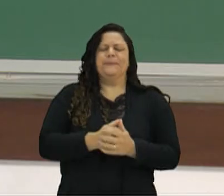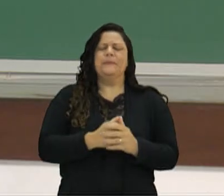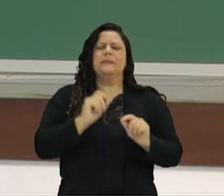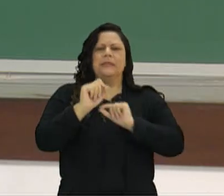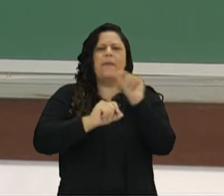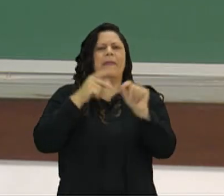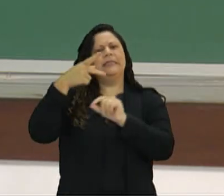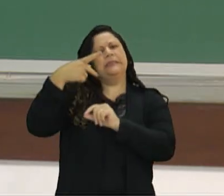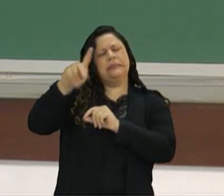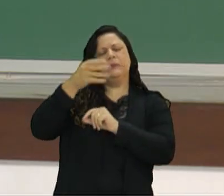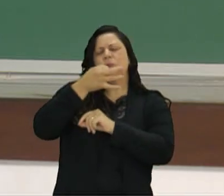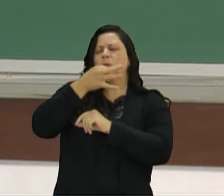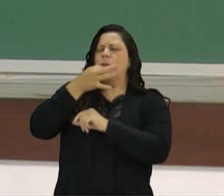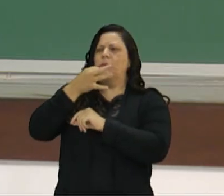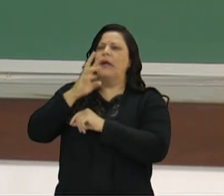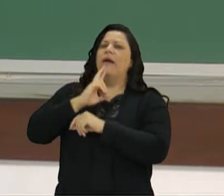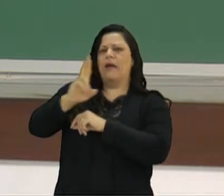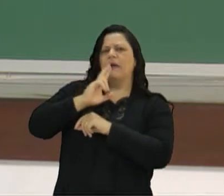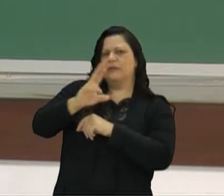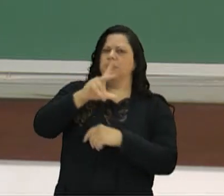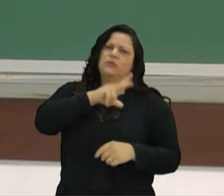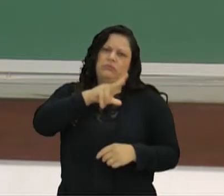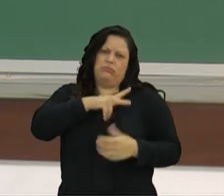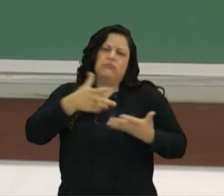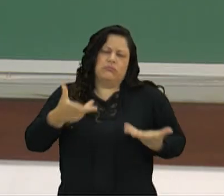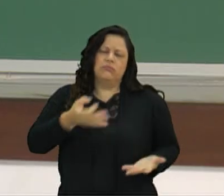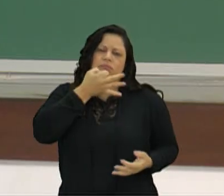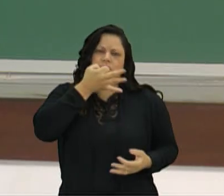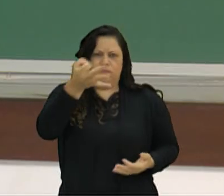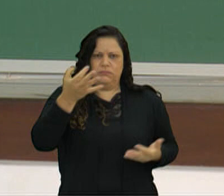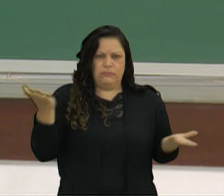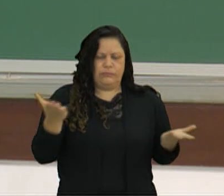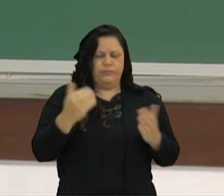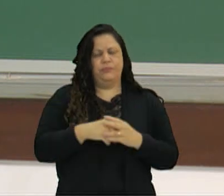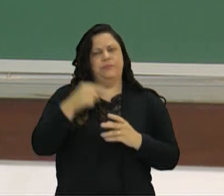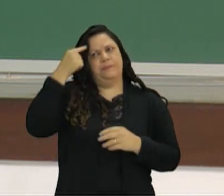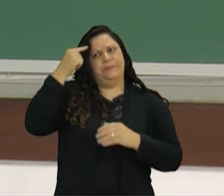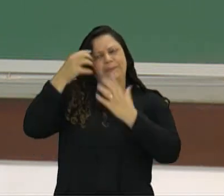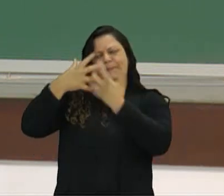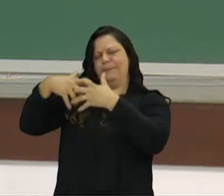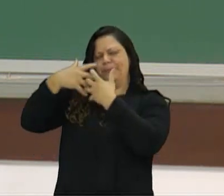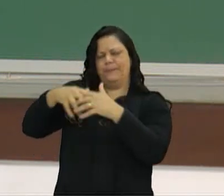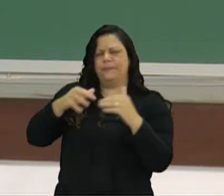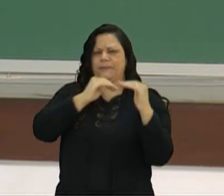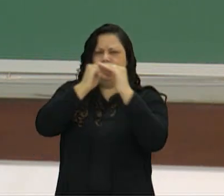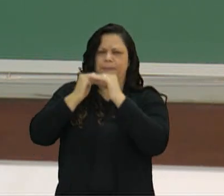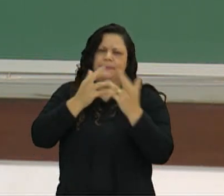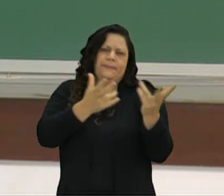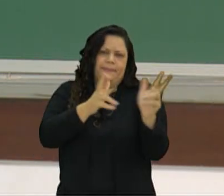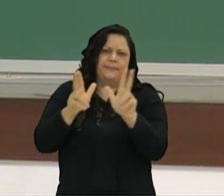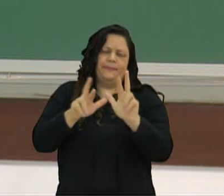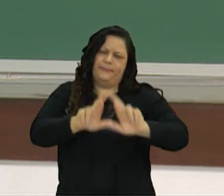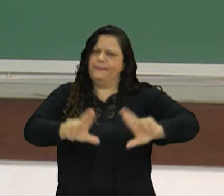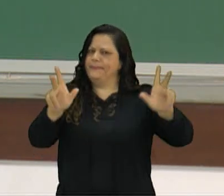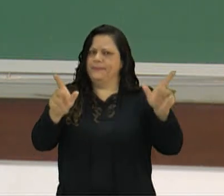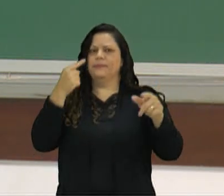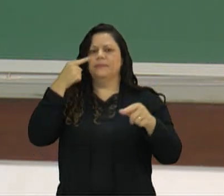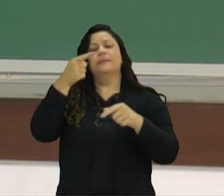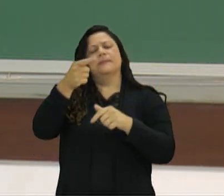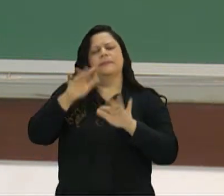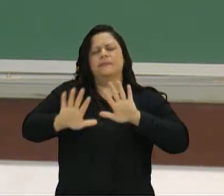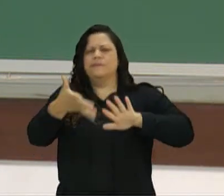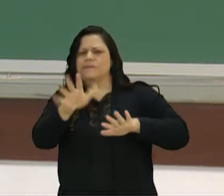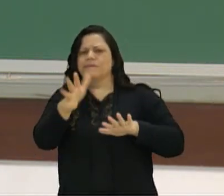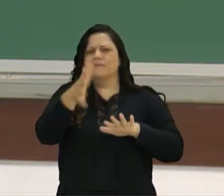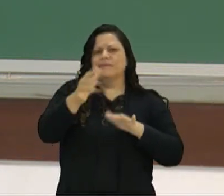precisa estar igualzinha, isso aqui é impossível, né? Porque a gente não pensa da mesma forma, mas vejam aí se ela se aproxima disso